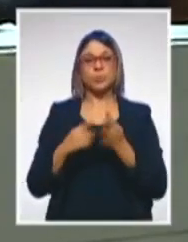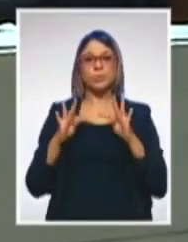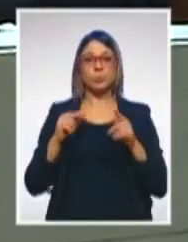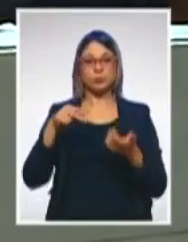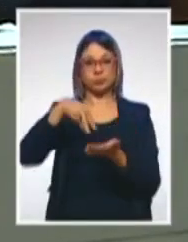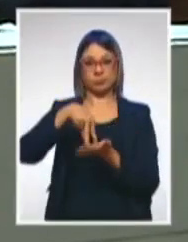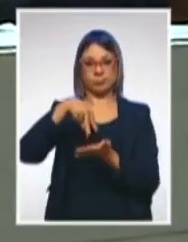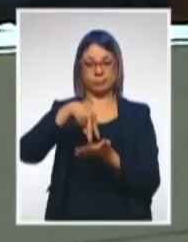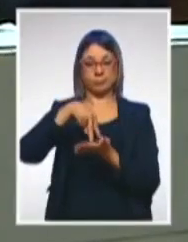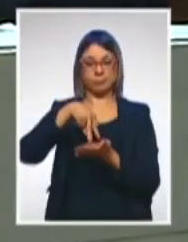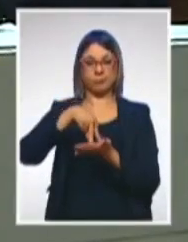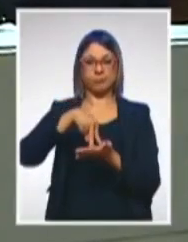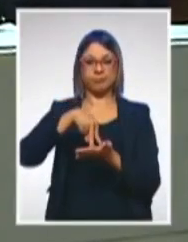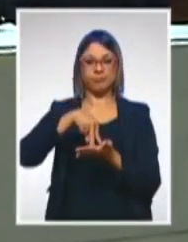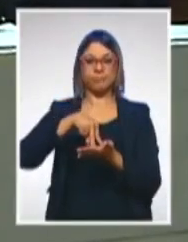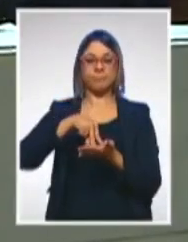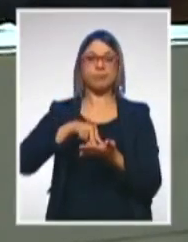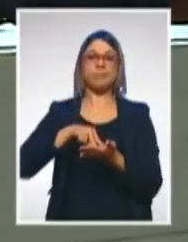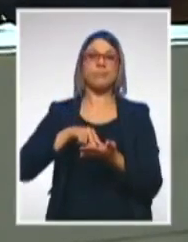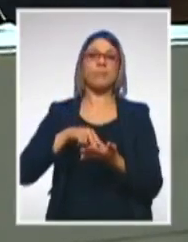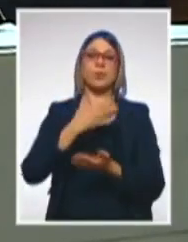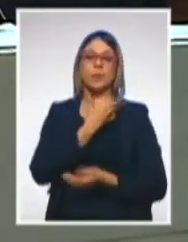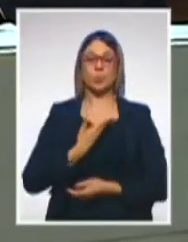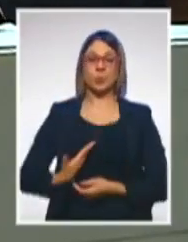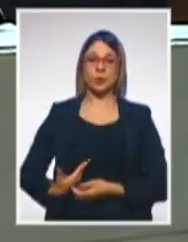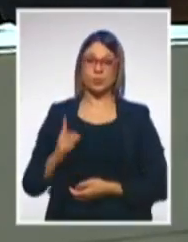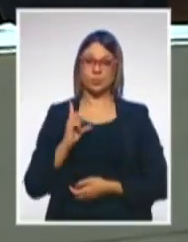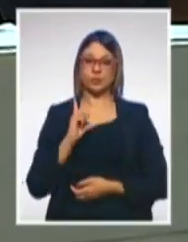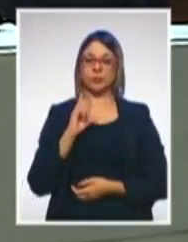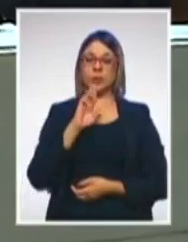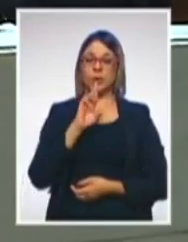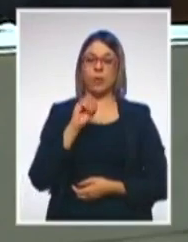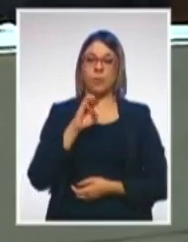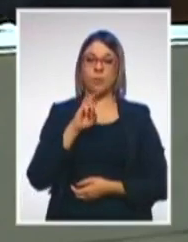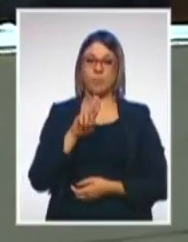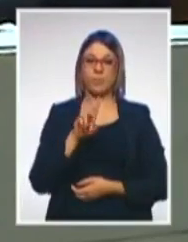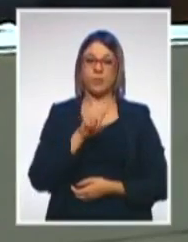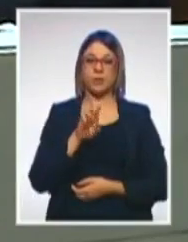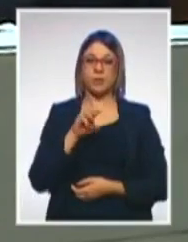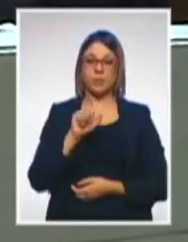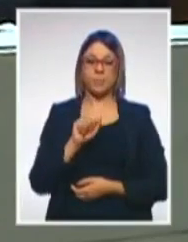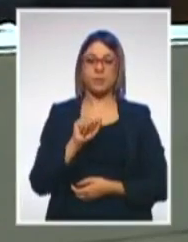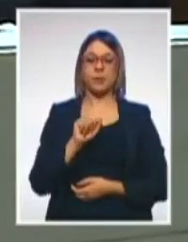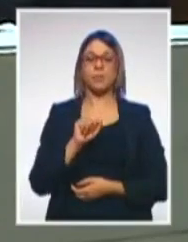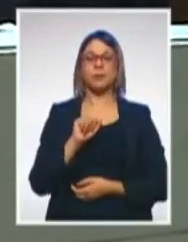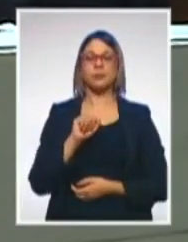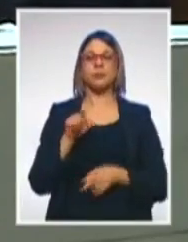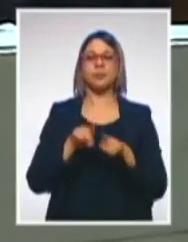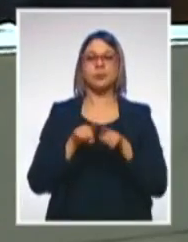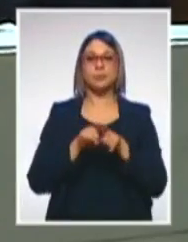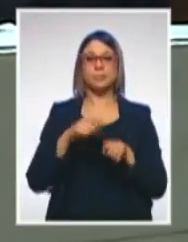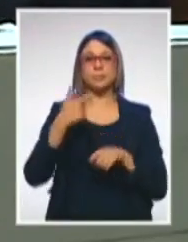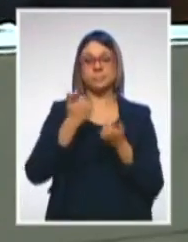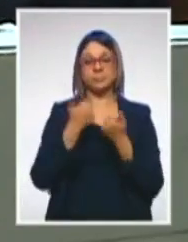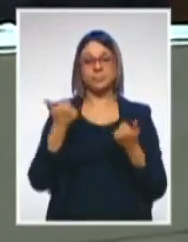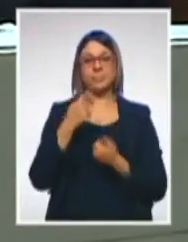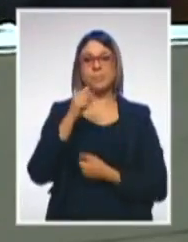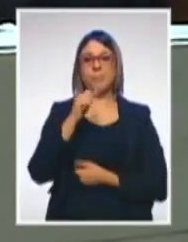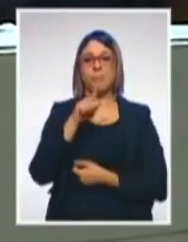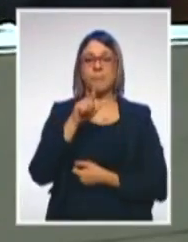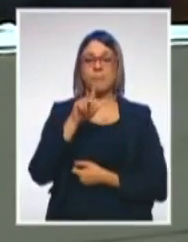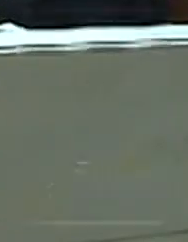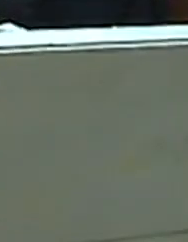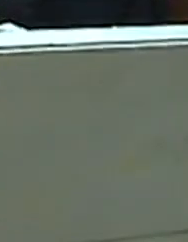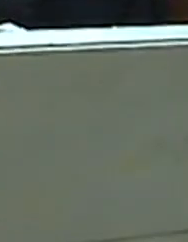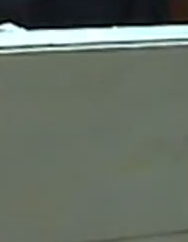de pé, acompanhar a saída do excelentíssimo senhor governador Romeu Zema Neto e do excelentíssimo senhor vice-governador Paulo Eduardo Rocha Brant,